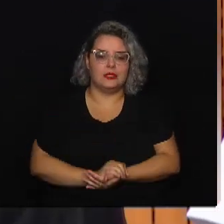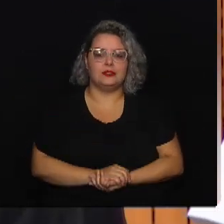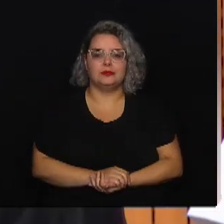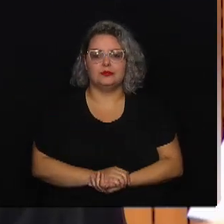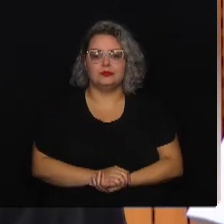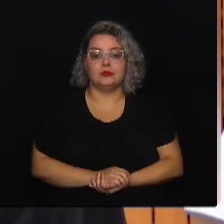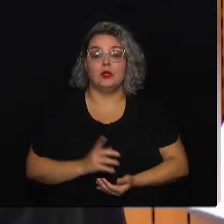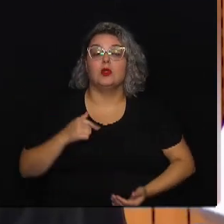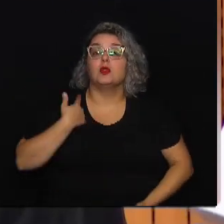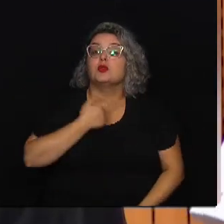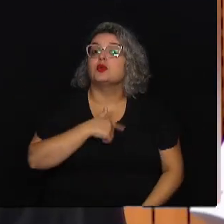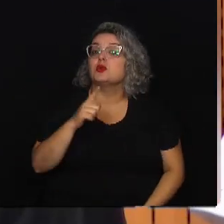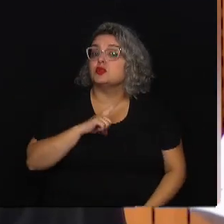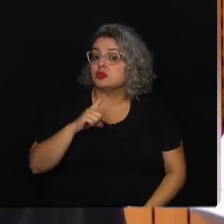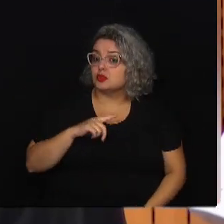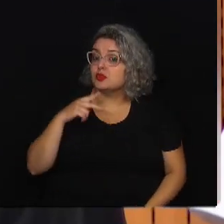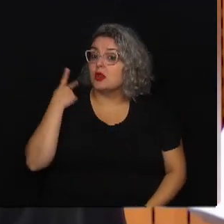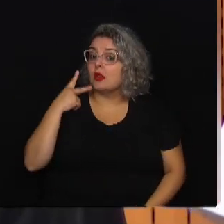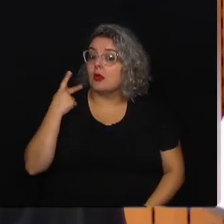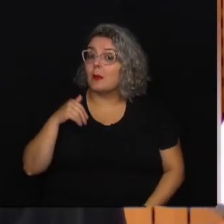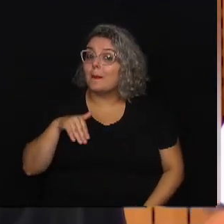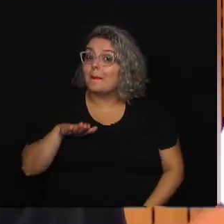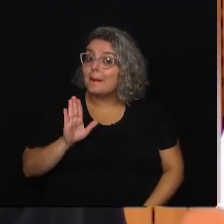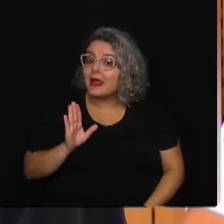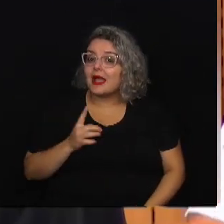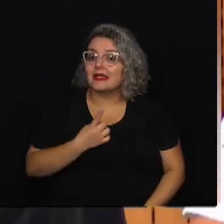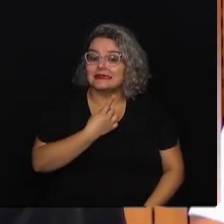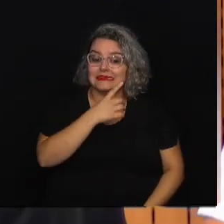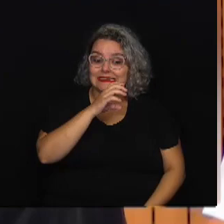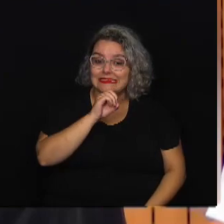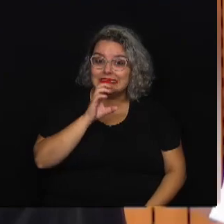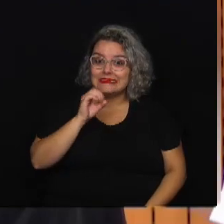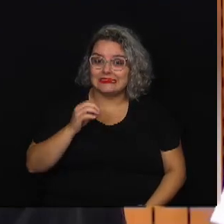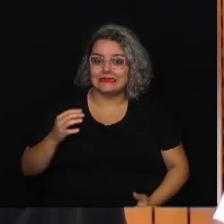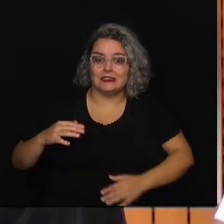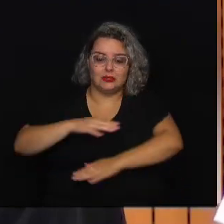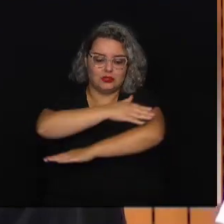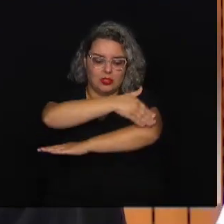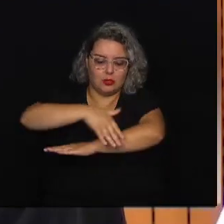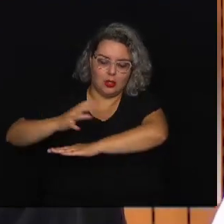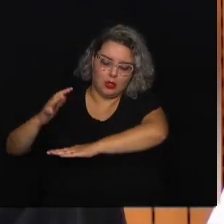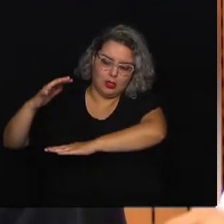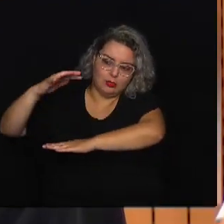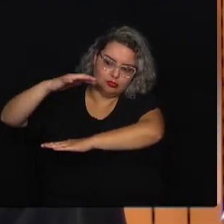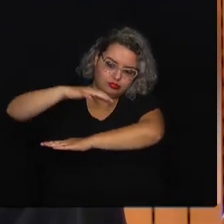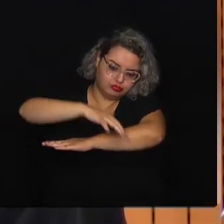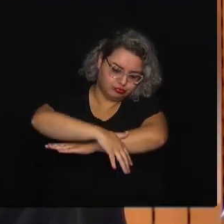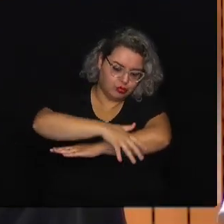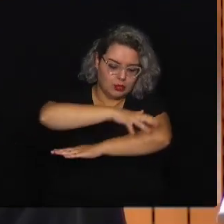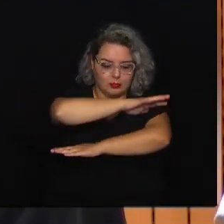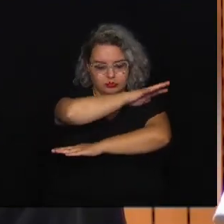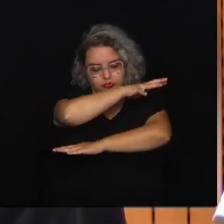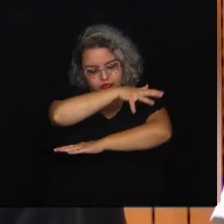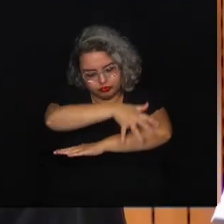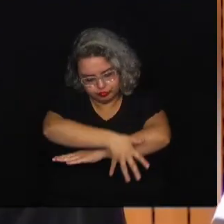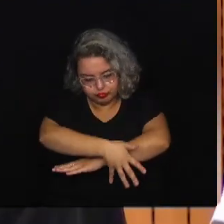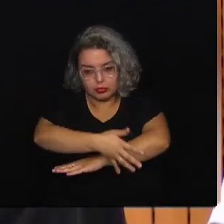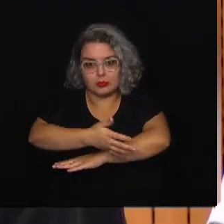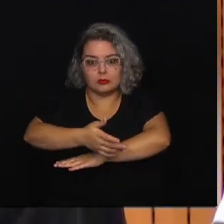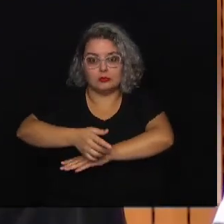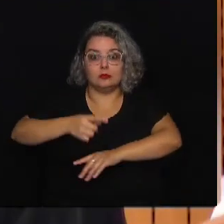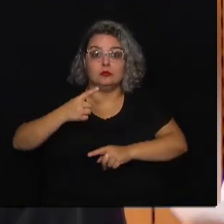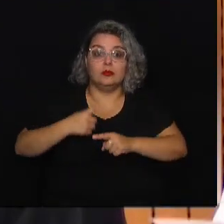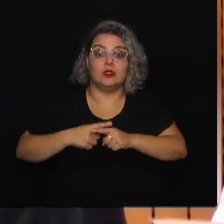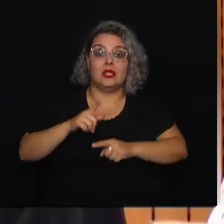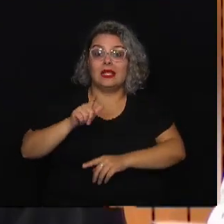Nós tivemos, vereador, mais de 100 afundamentos de pavimento por conta de